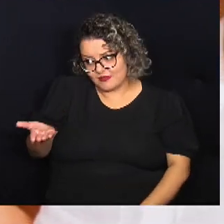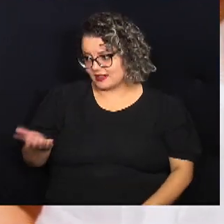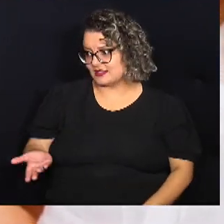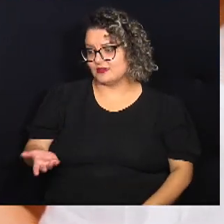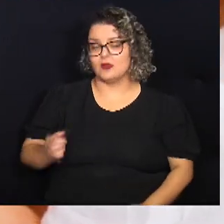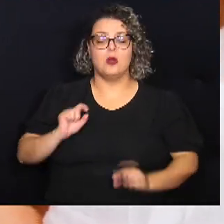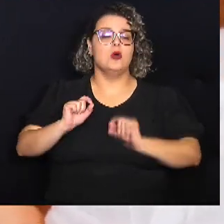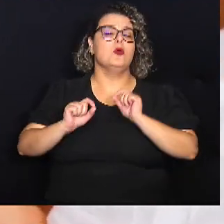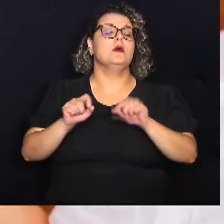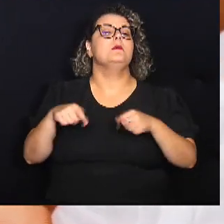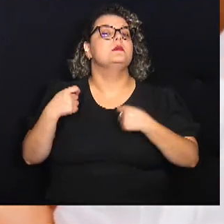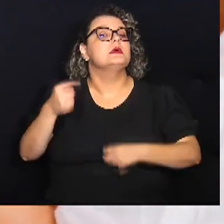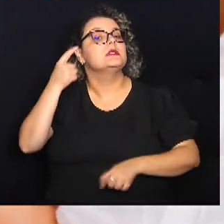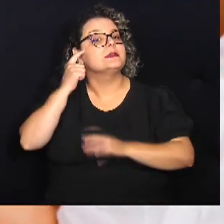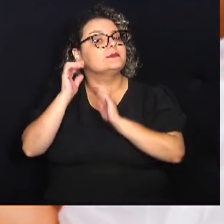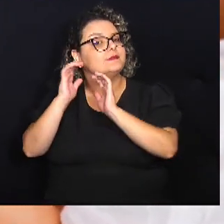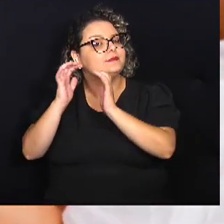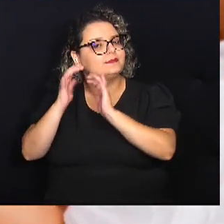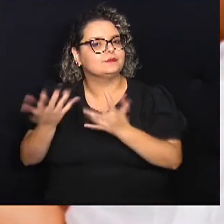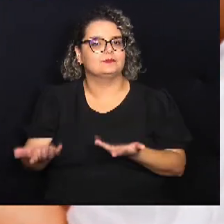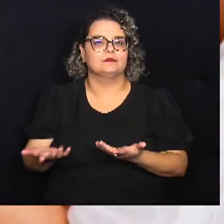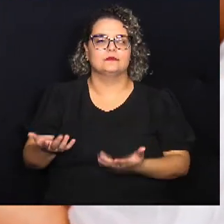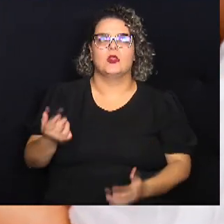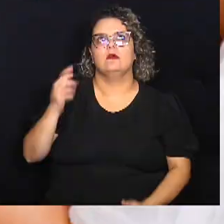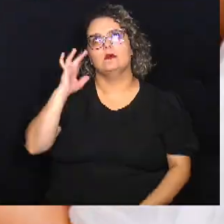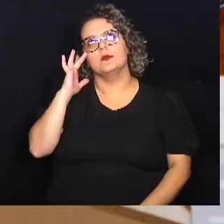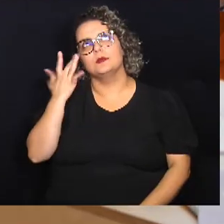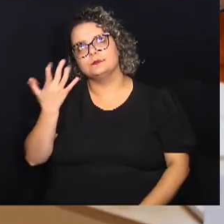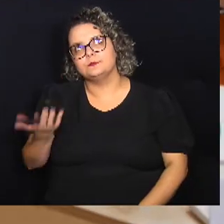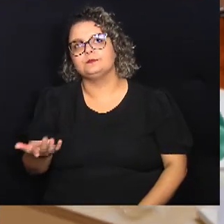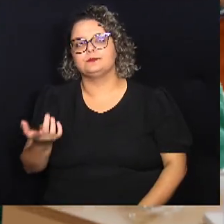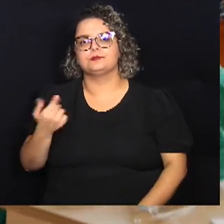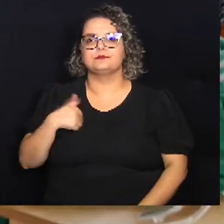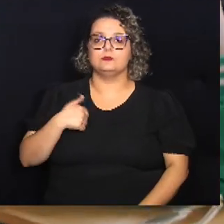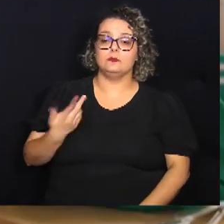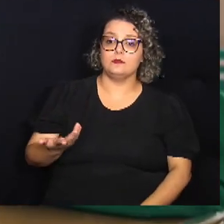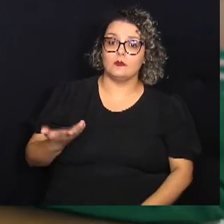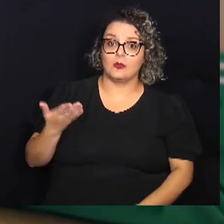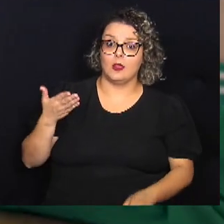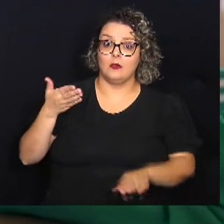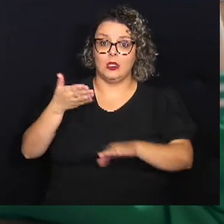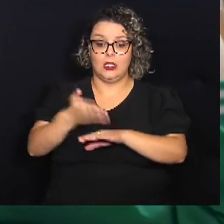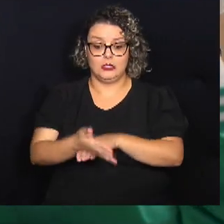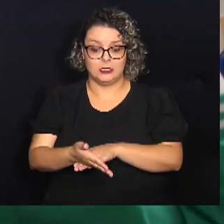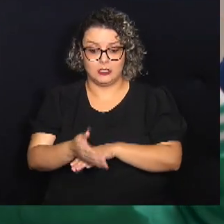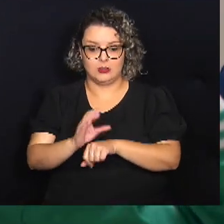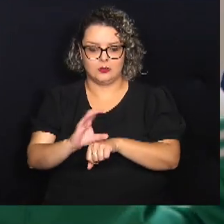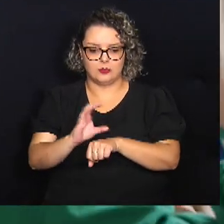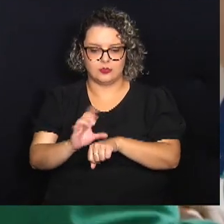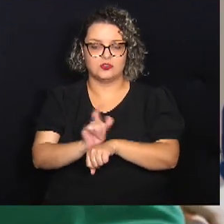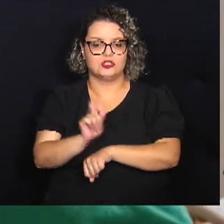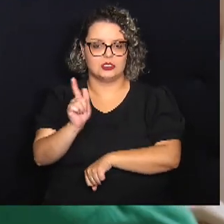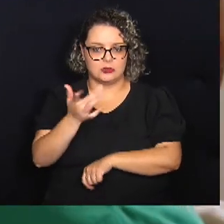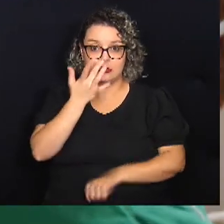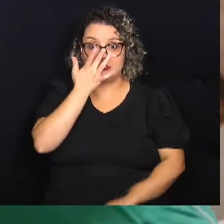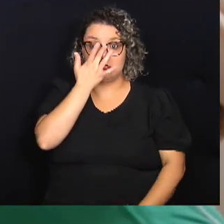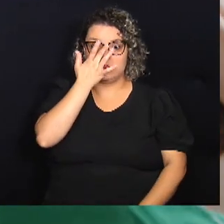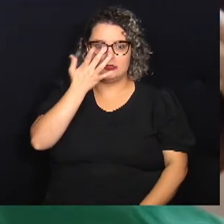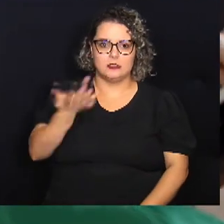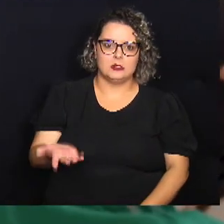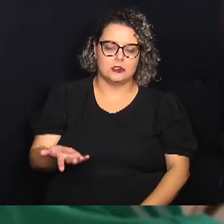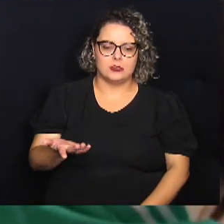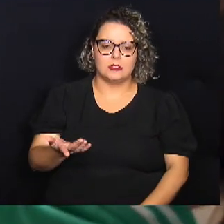precisa considerar é que, então vamos considerar o fato de que eu entrei num determinado curso de graduação e